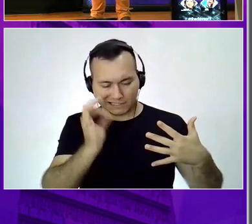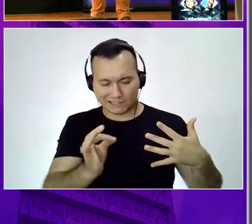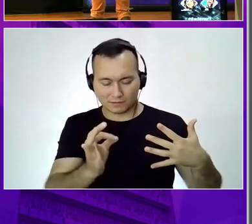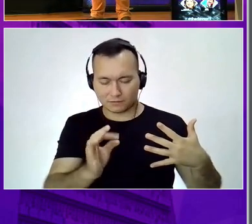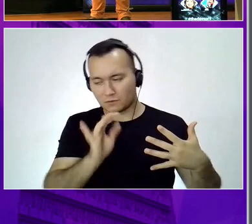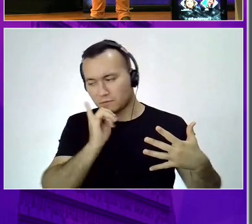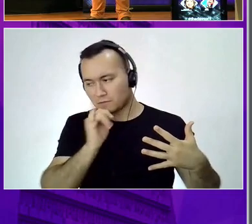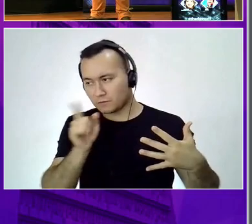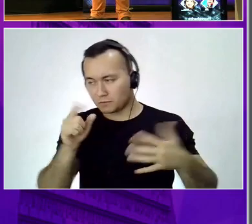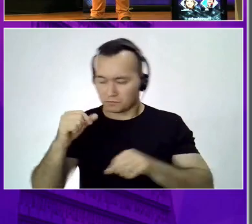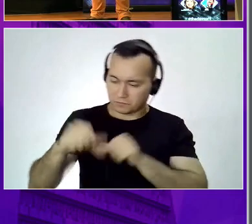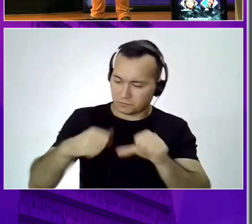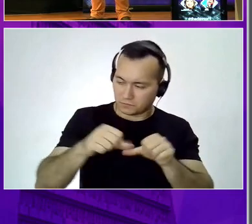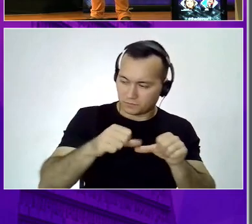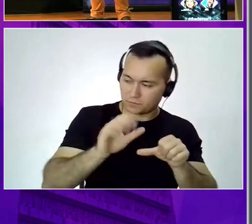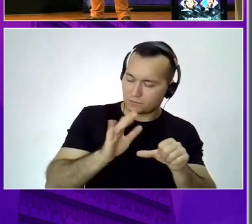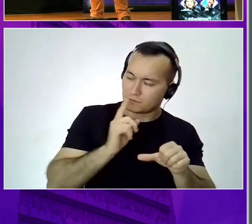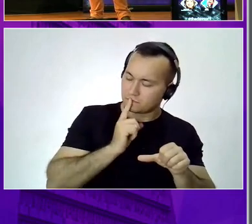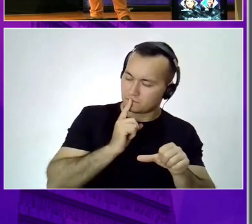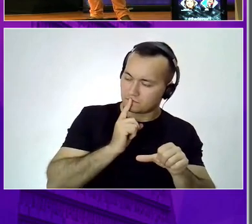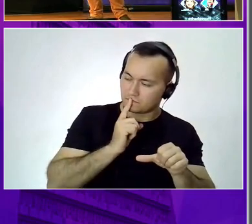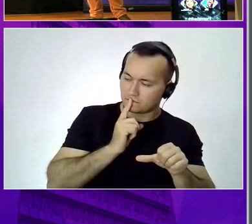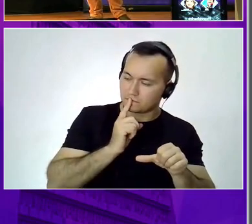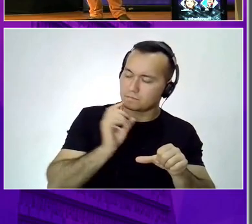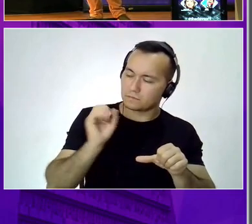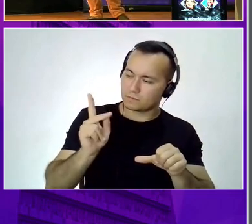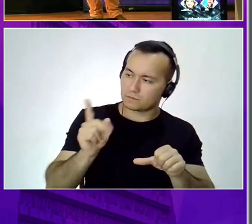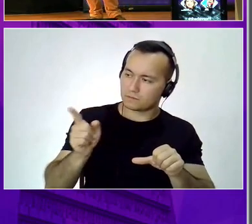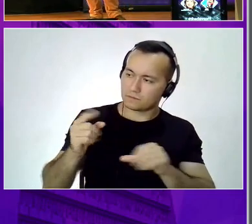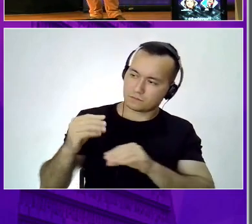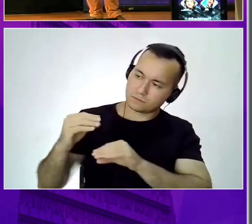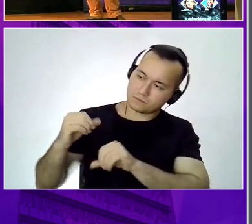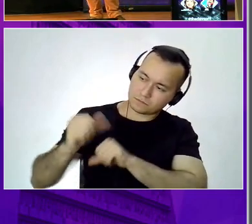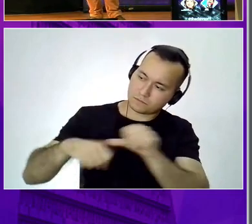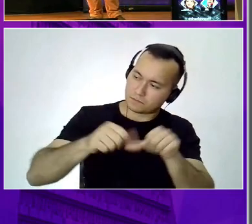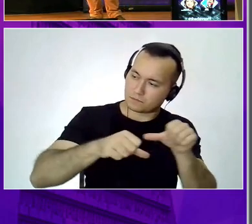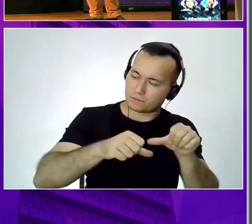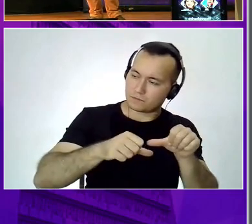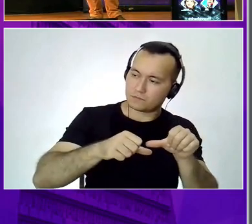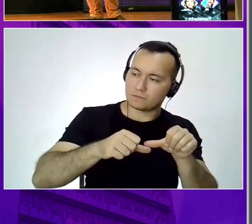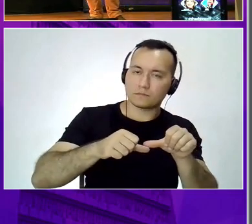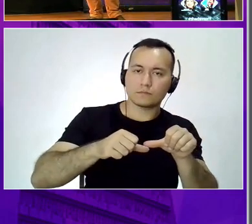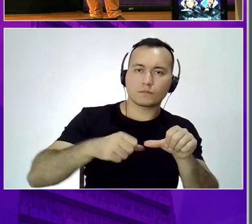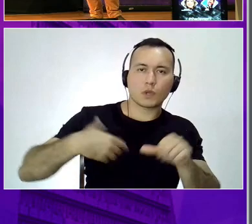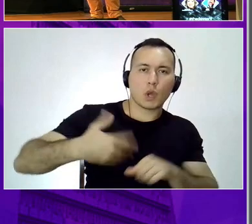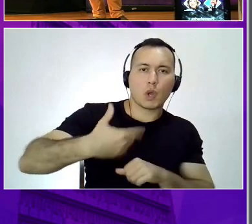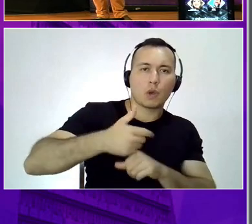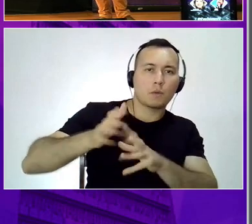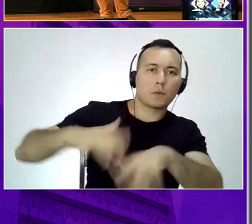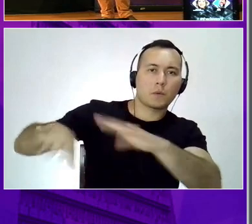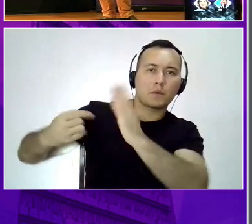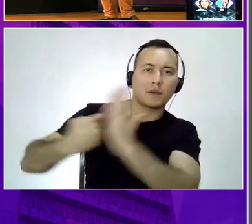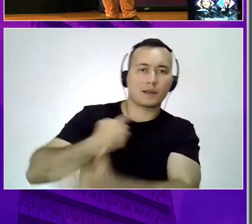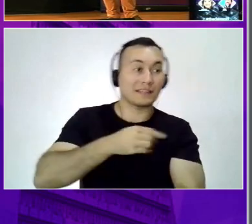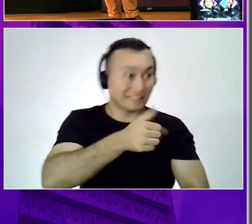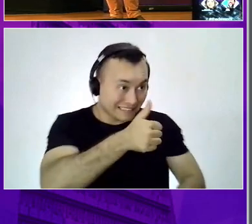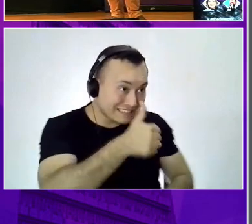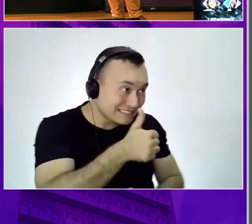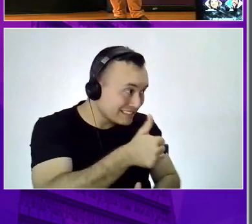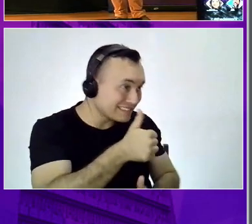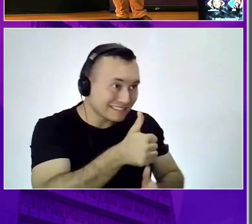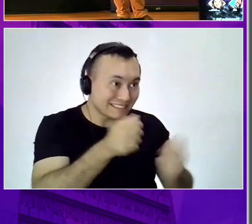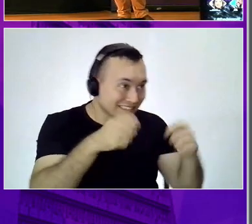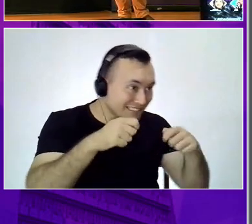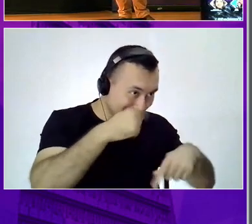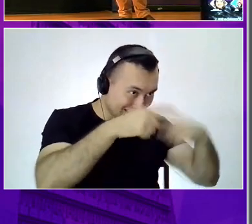Beleza. Aí depois o que acontece? Depois de muda um tempo, e aí, deu certo? Peraí, vamos ver. E aí, deu certo? Todo mundo se pergunta, deu certo?